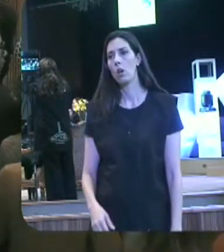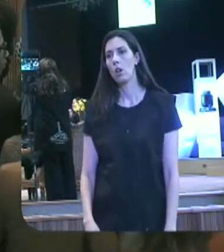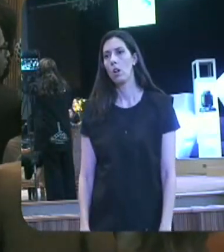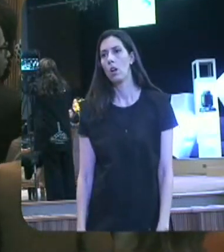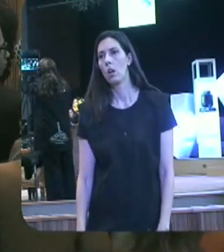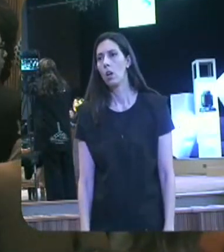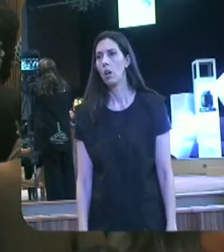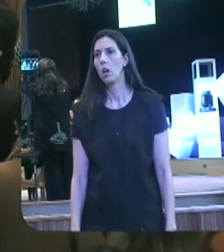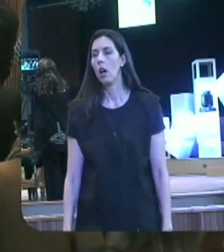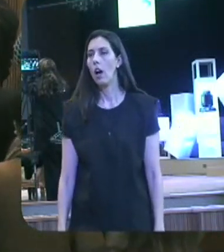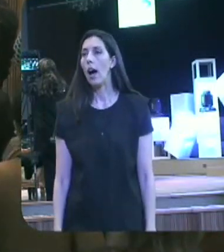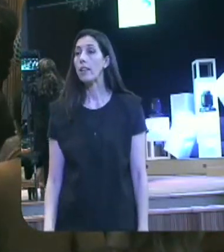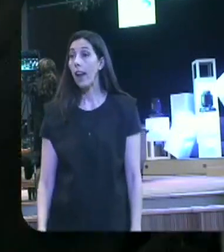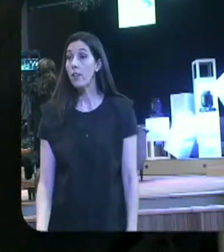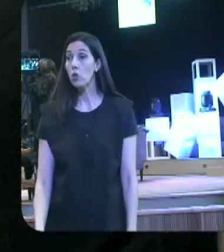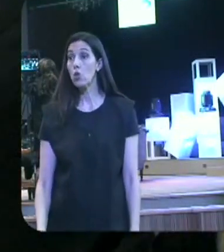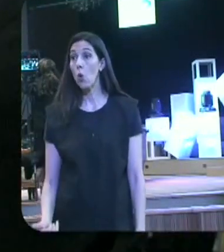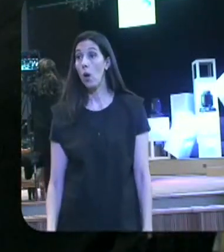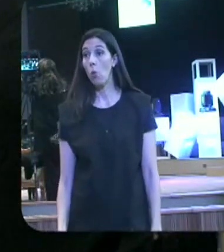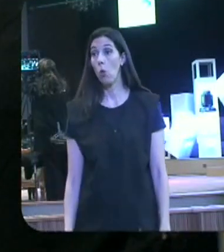amar pelo que